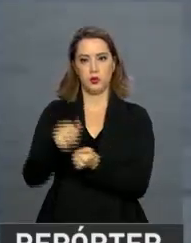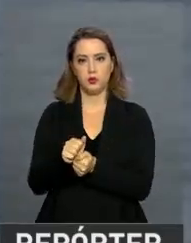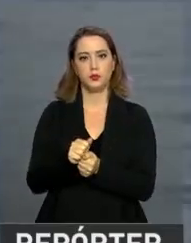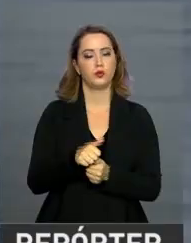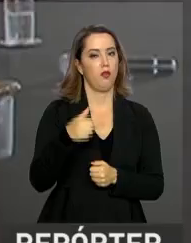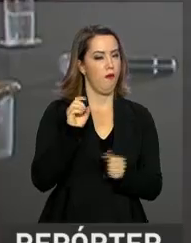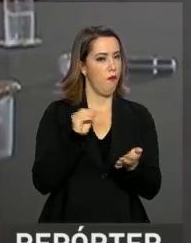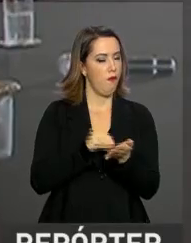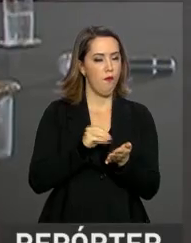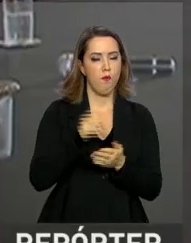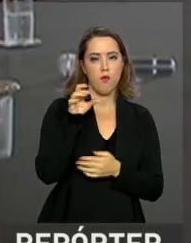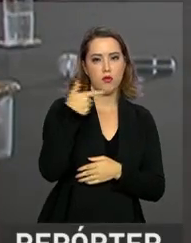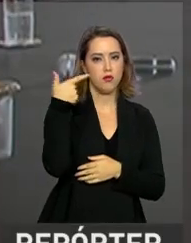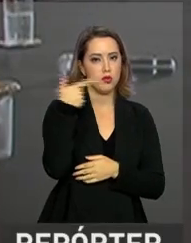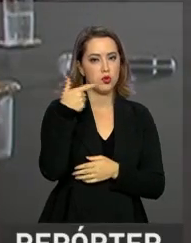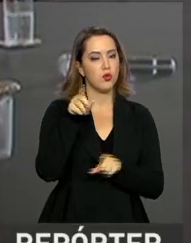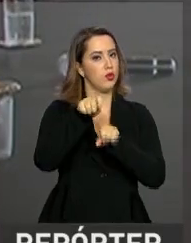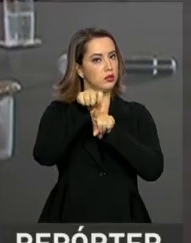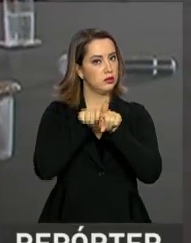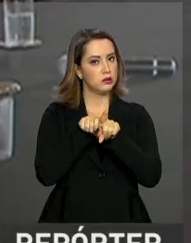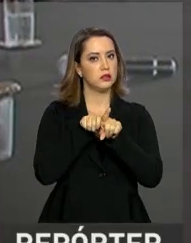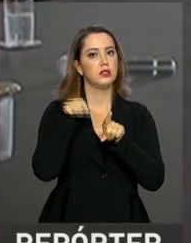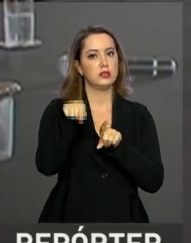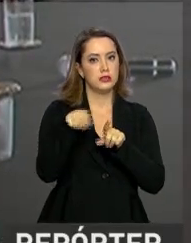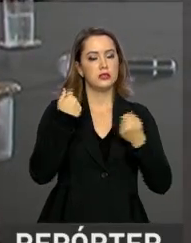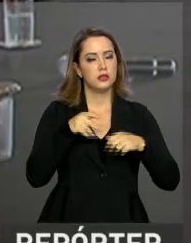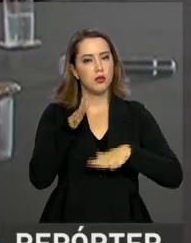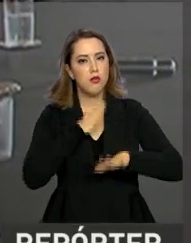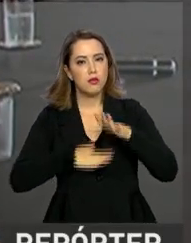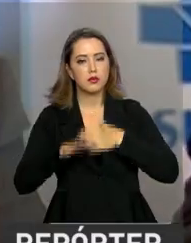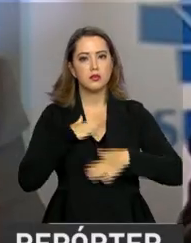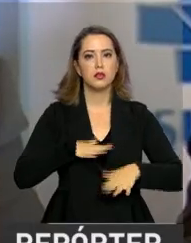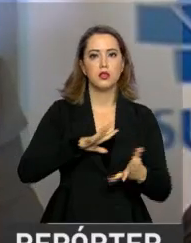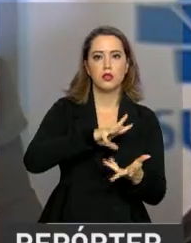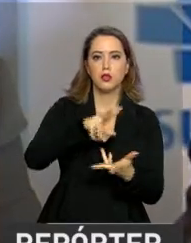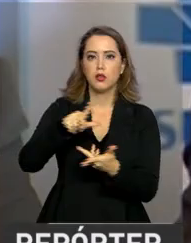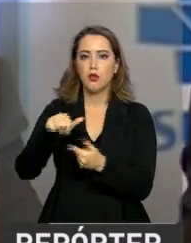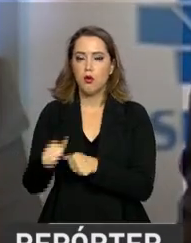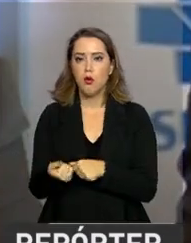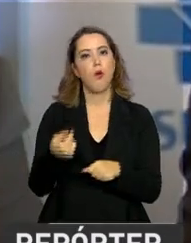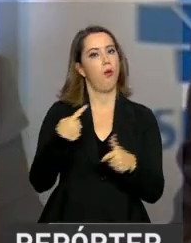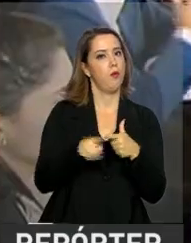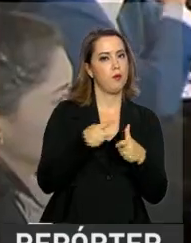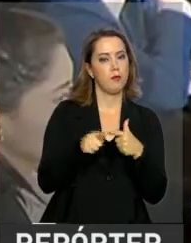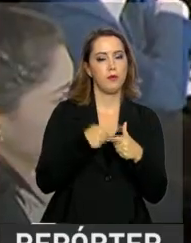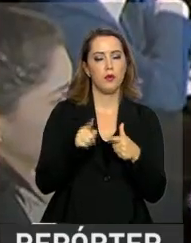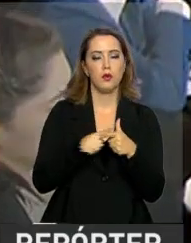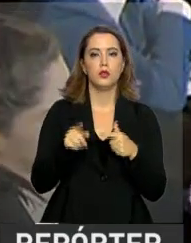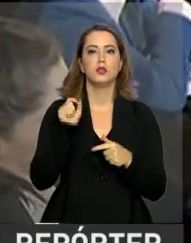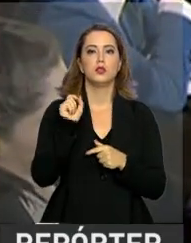Rio de Janeiro, o governo se mobiliza para tranquilizar a comunidade internacional sobre os riscos em relação aos jogos.